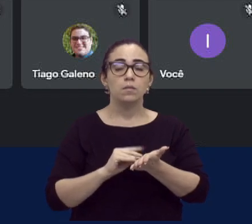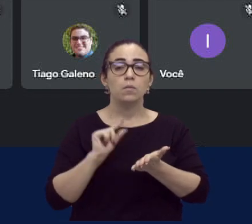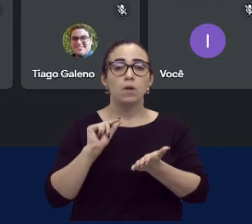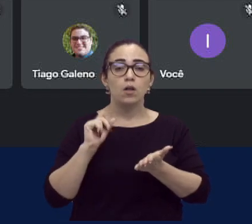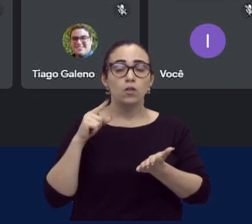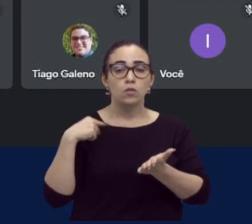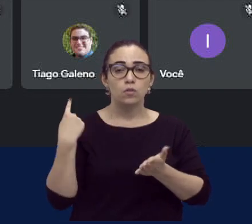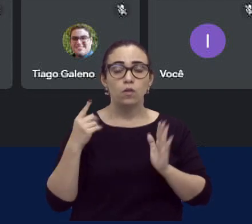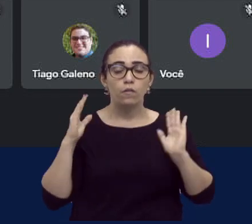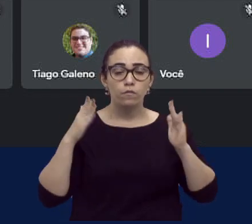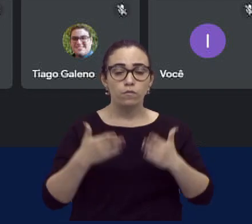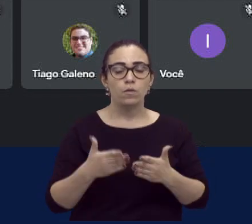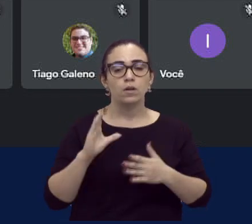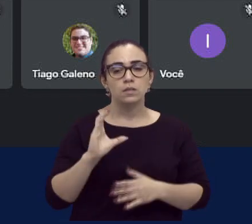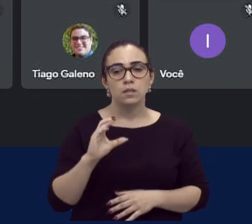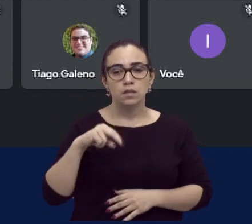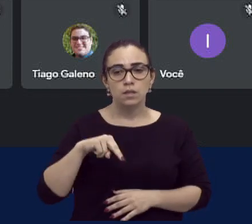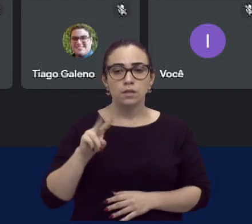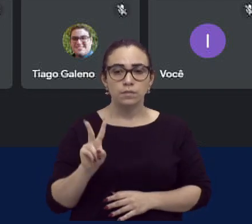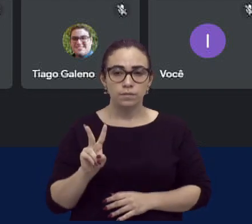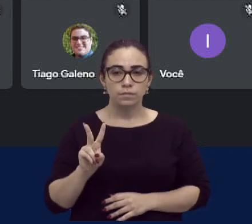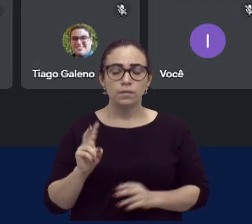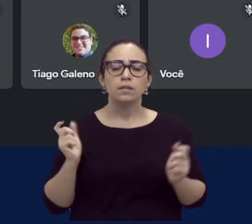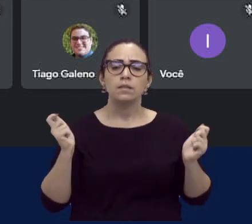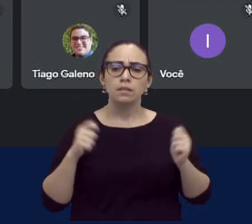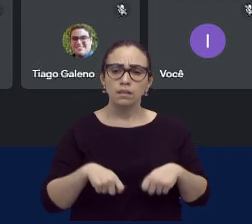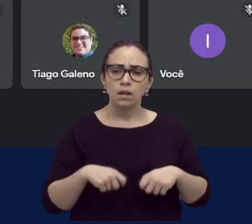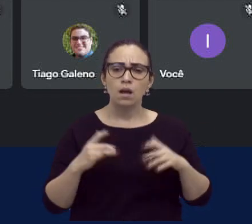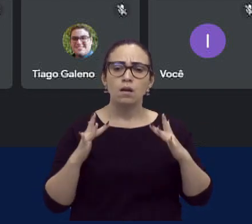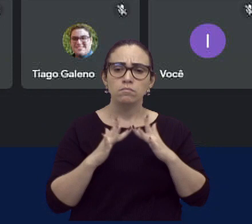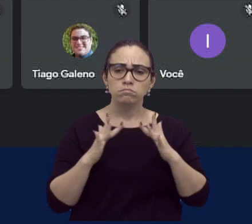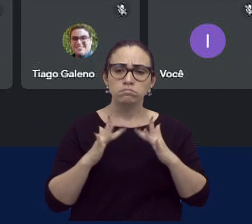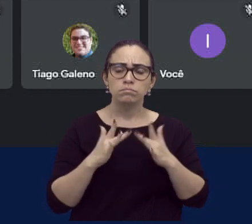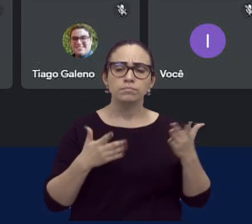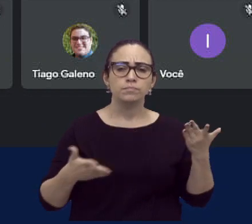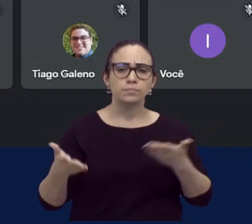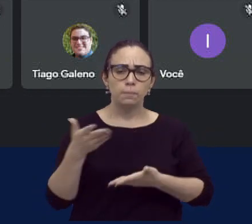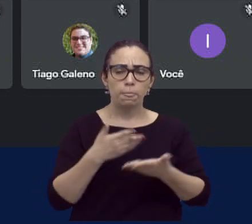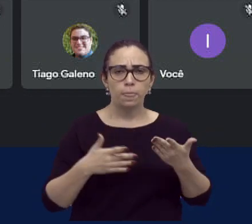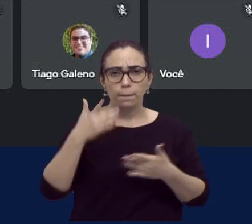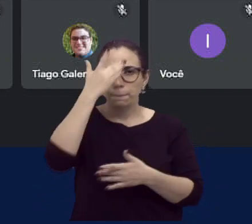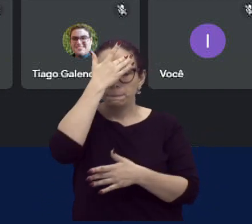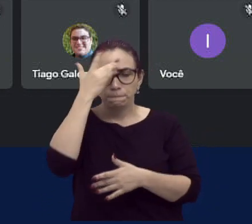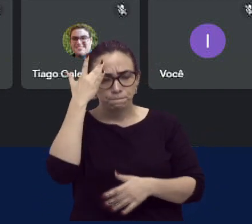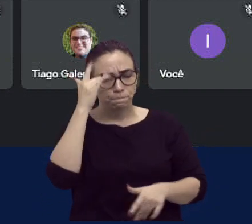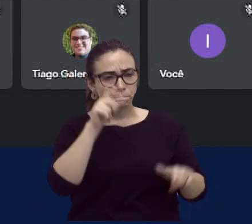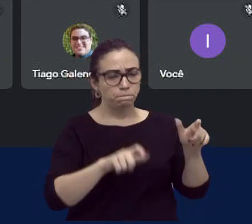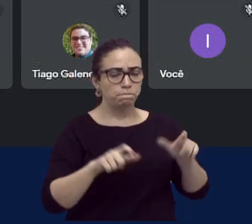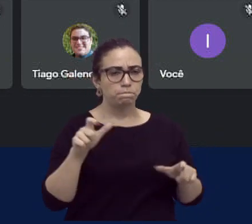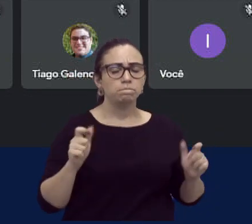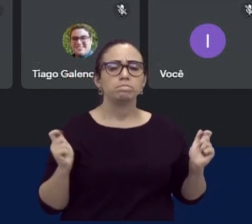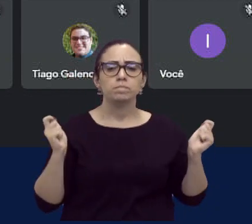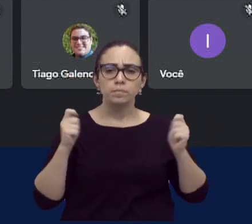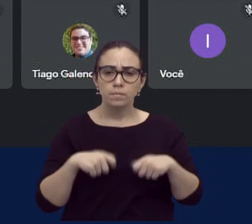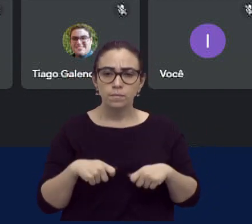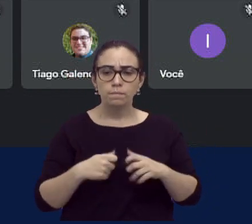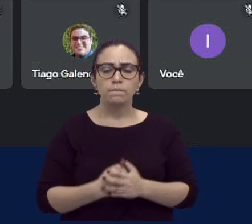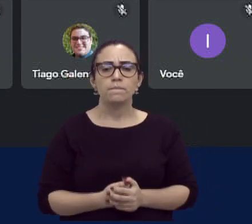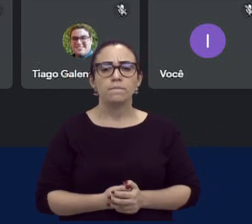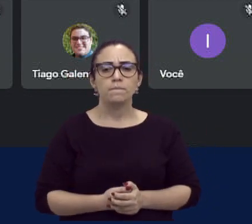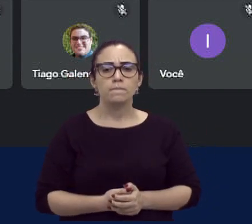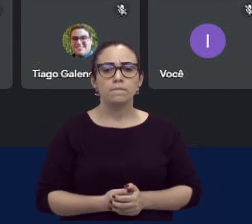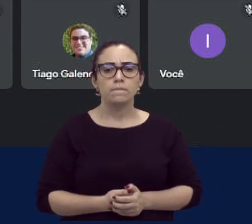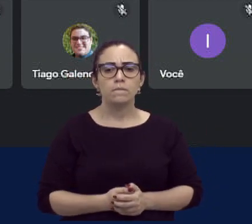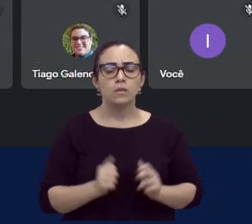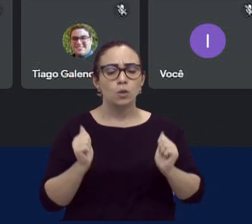É possível a gente conviver. É possível a gente ocupar o